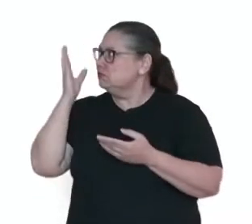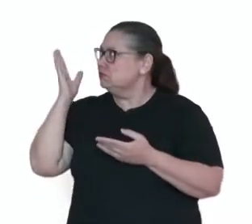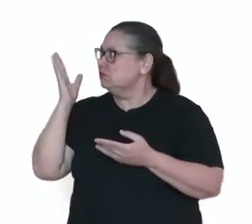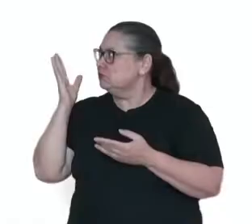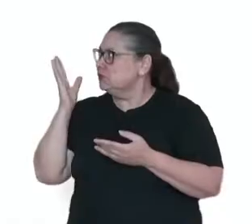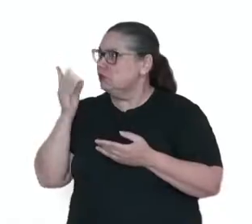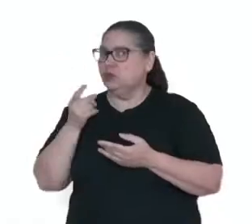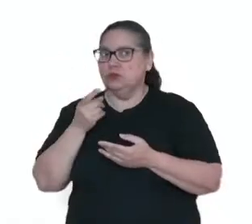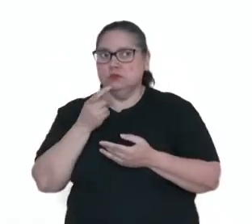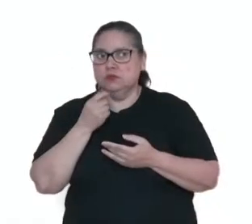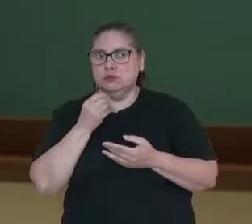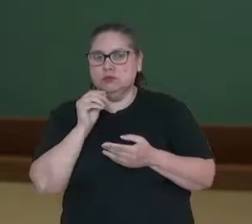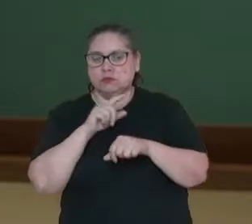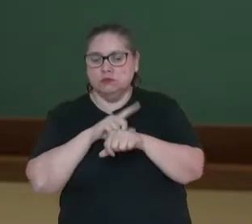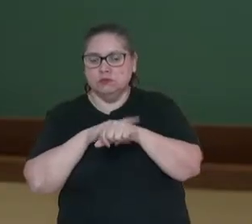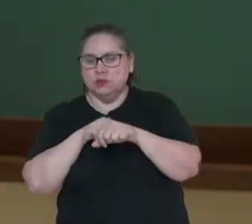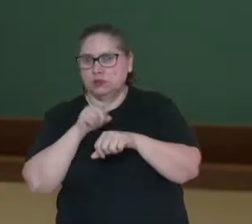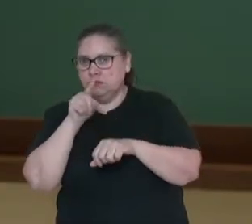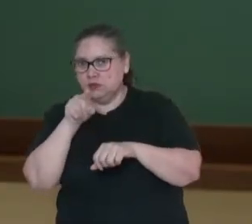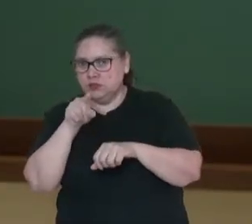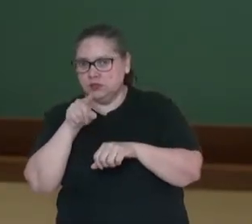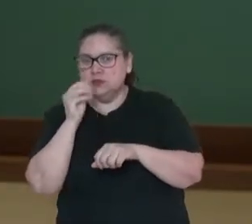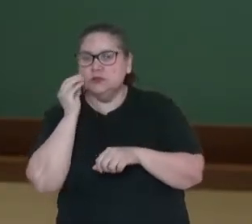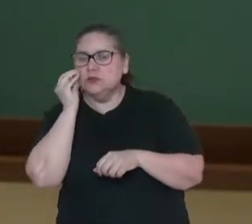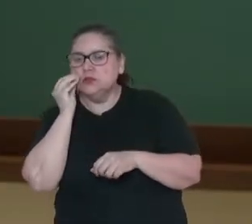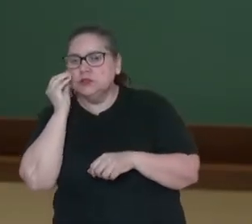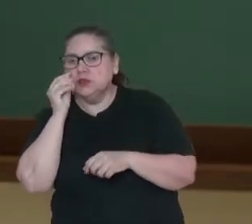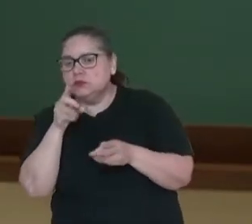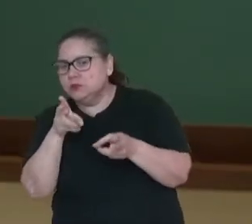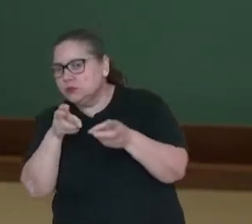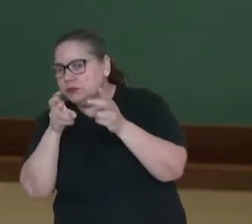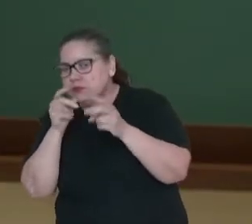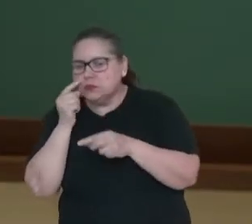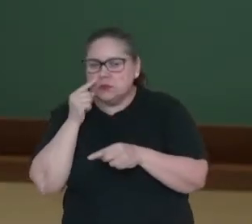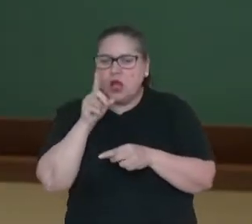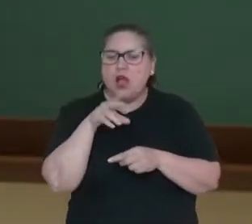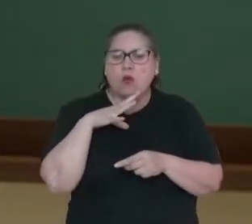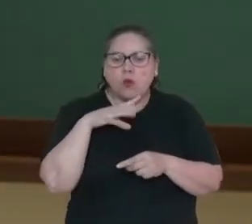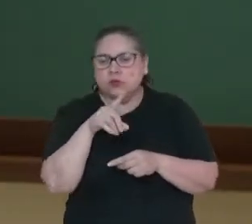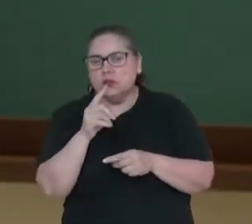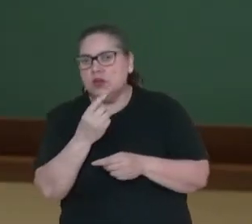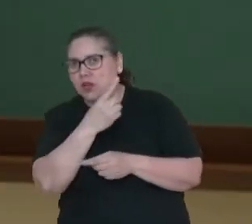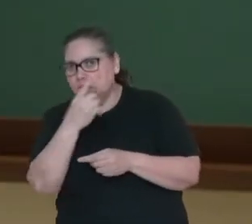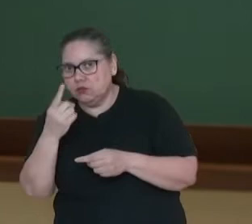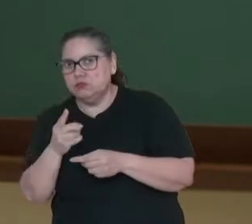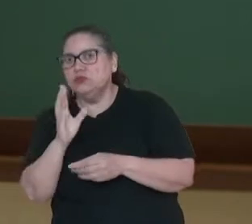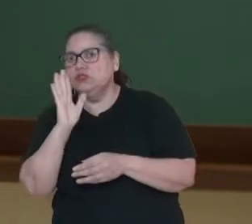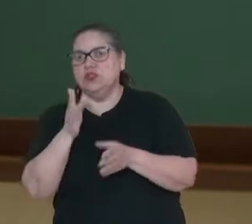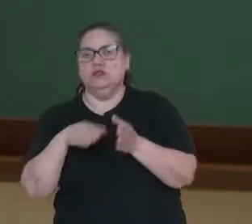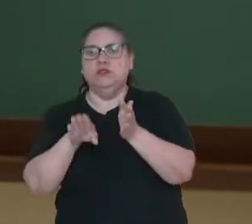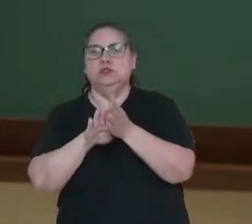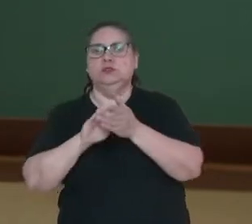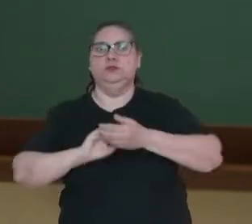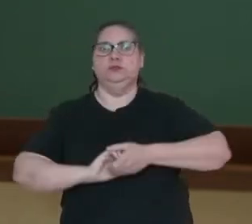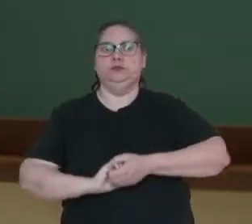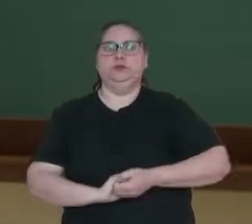Eu vou dar um tempinho, então, para vocês tentarem identificar cada um desses jogos e a gente já volta.